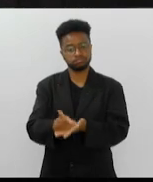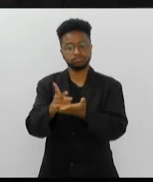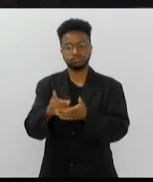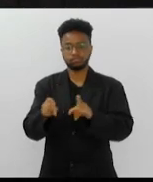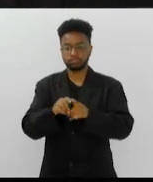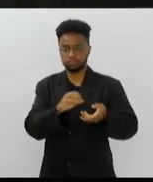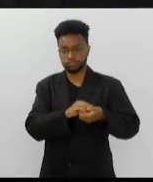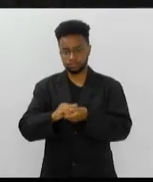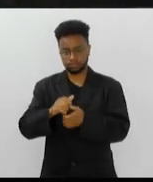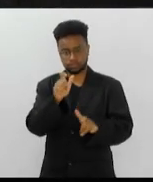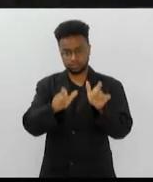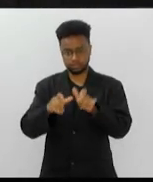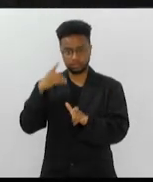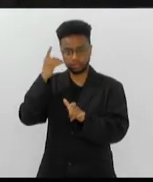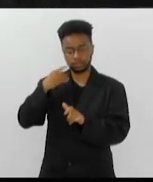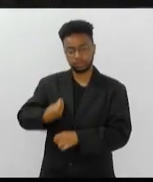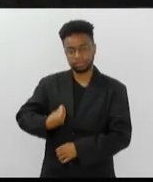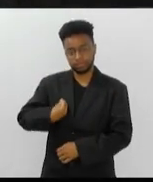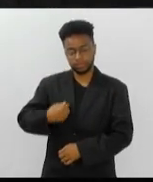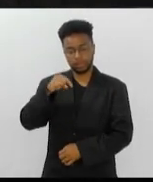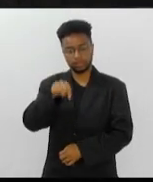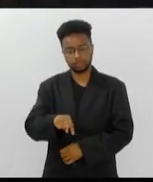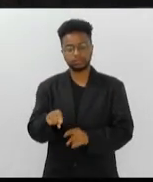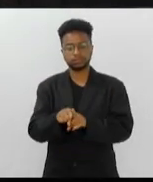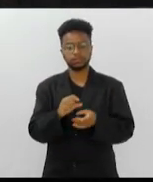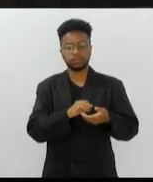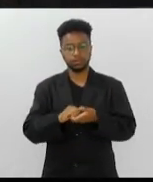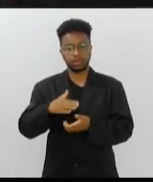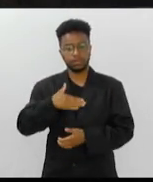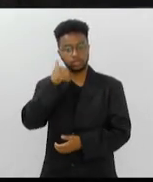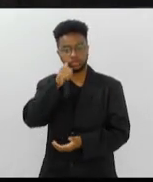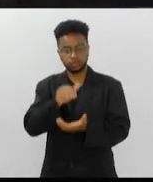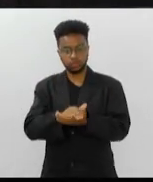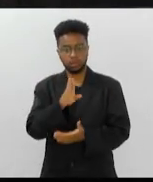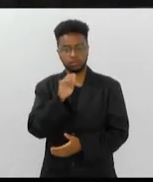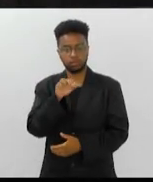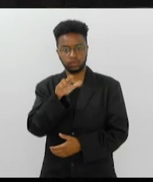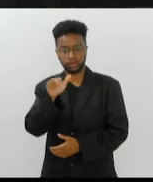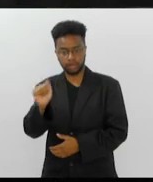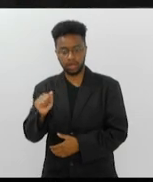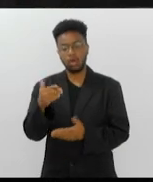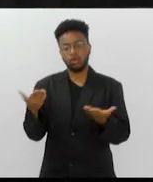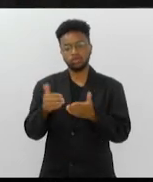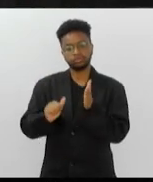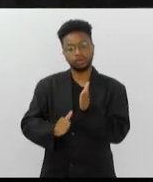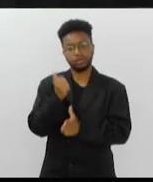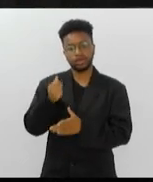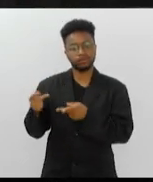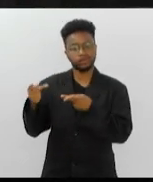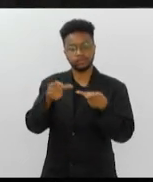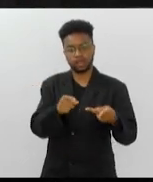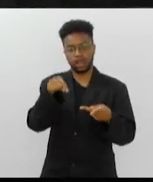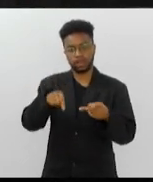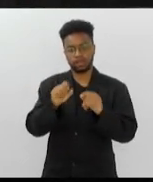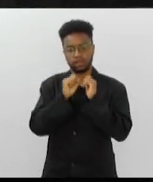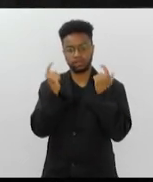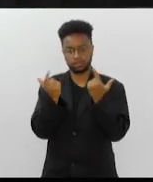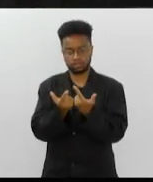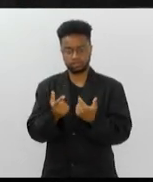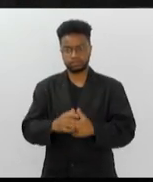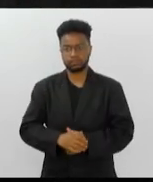Cumprimento todos os deputados presentes, cumprimentar a minha esposa Bruna, que está aqui acompanhando hoje pela primeira vez uma sessão aqui no